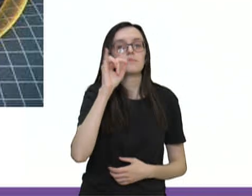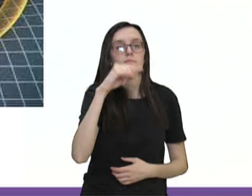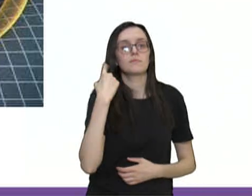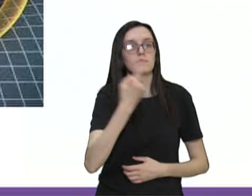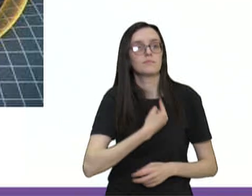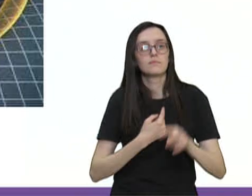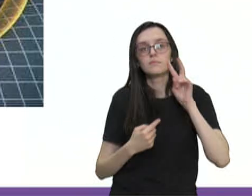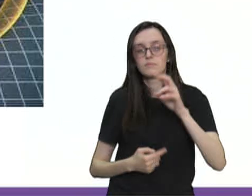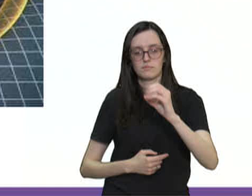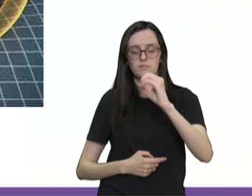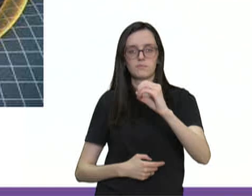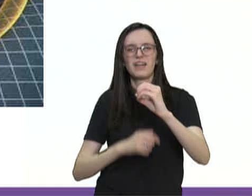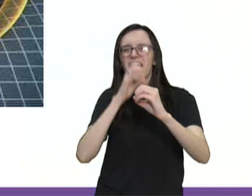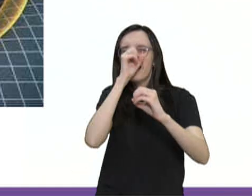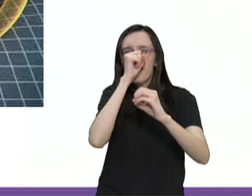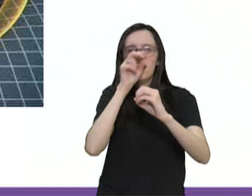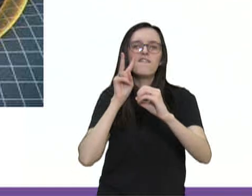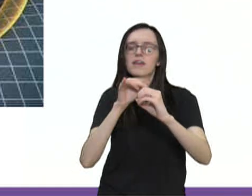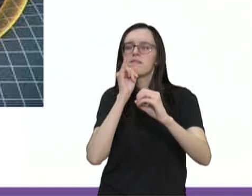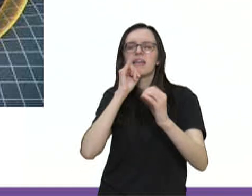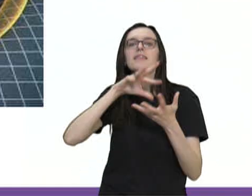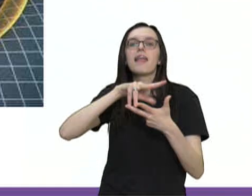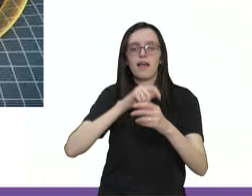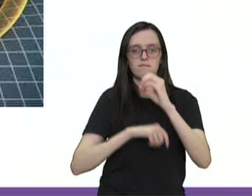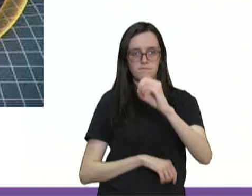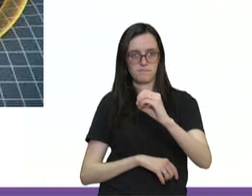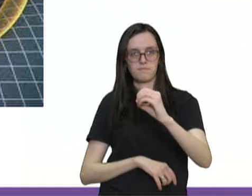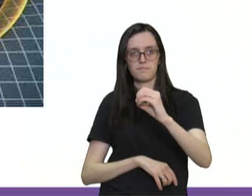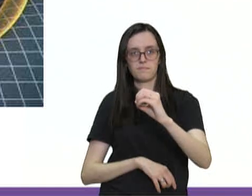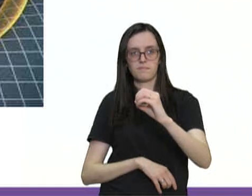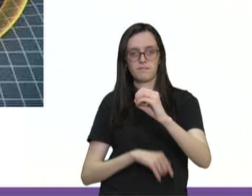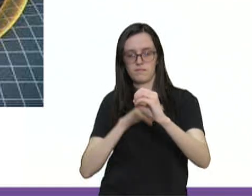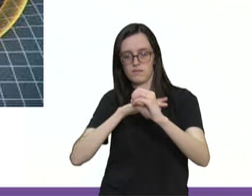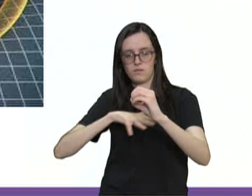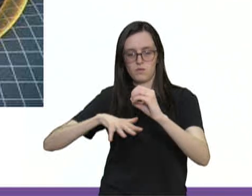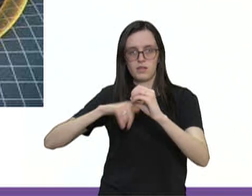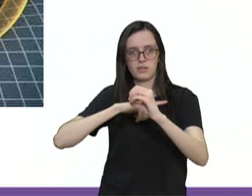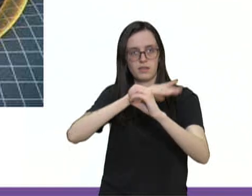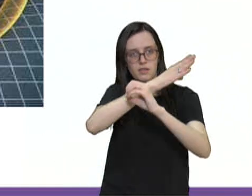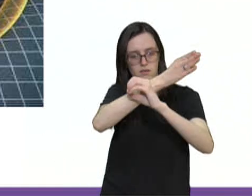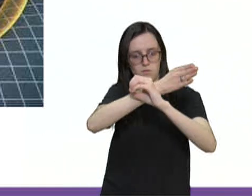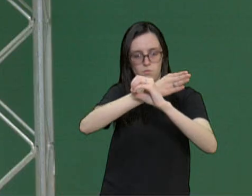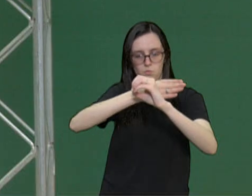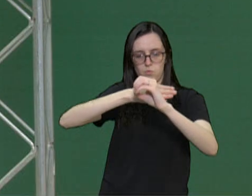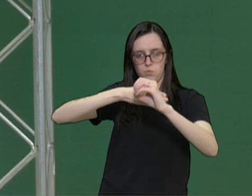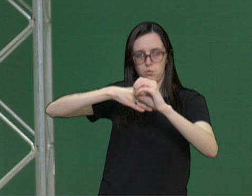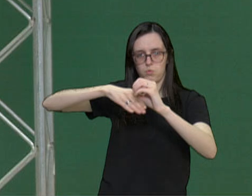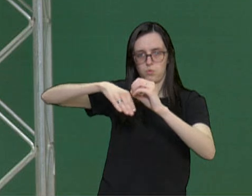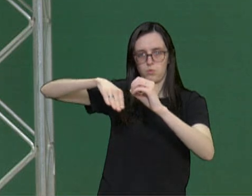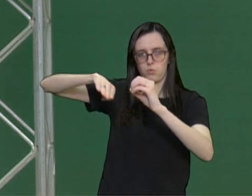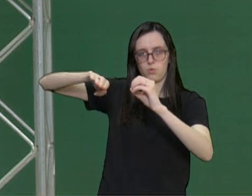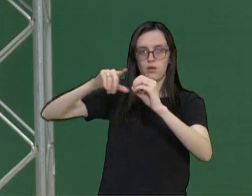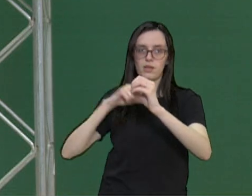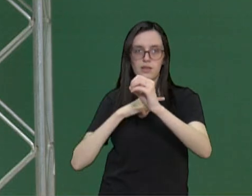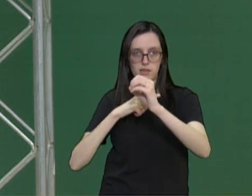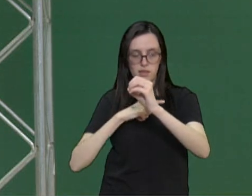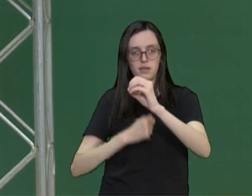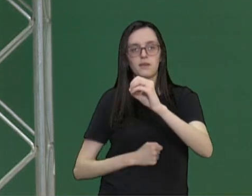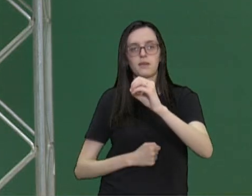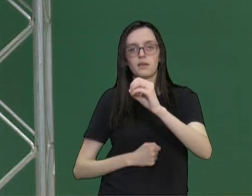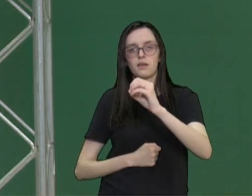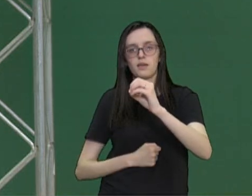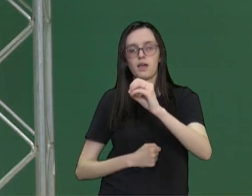considerar esse corpo laranjado como sendo a Terra cria uma curvatura no espaço-tempo e a Lua